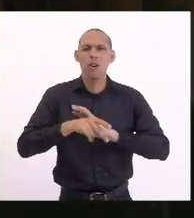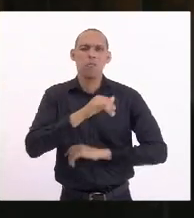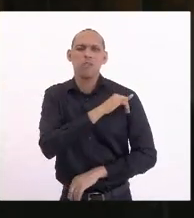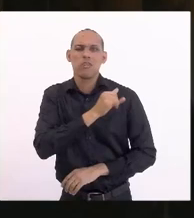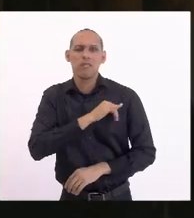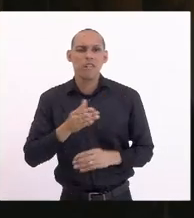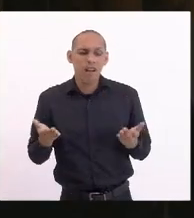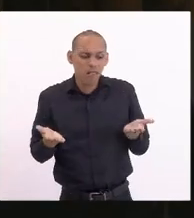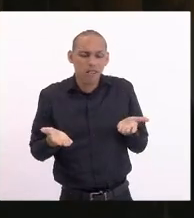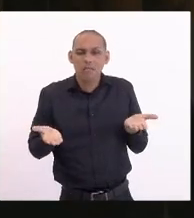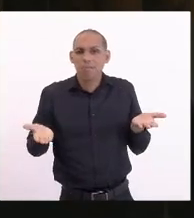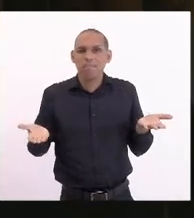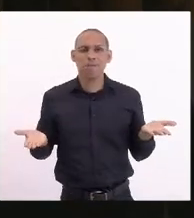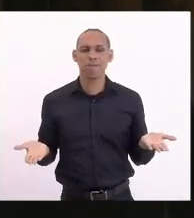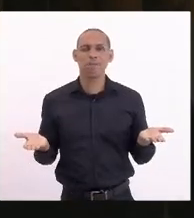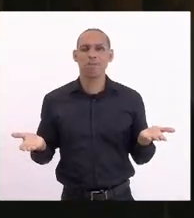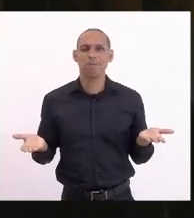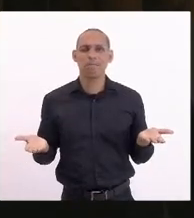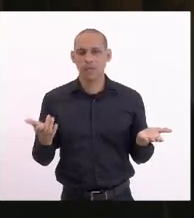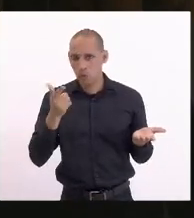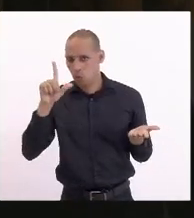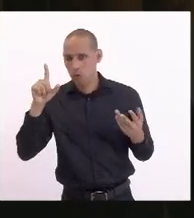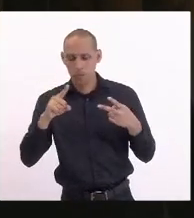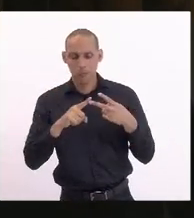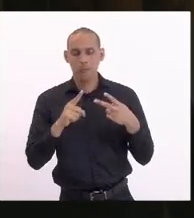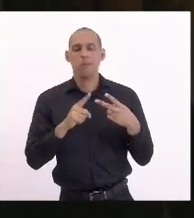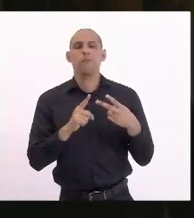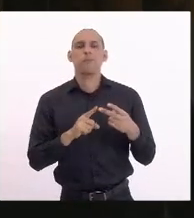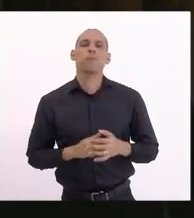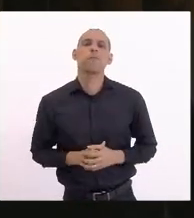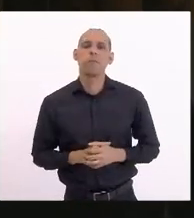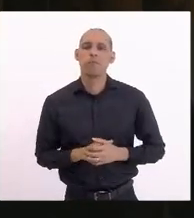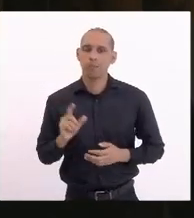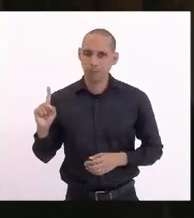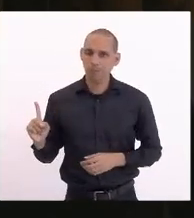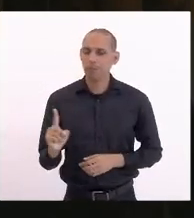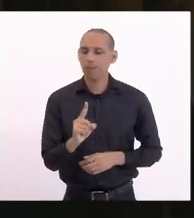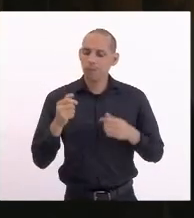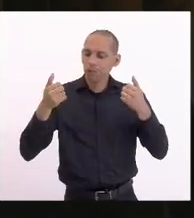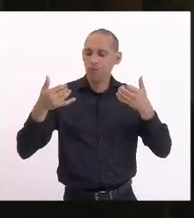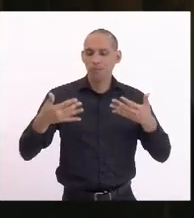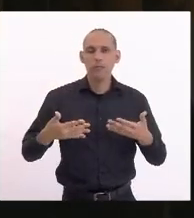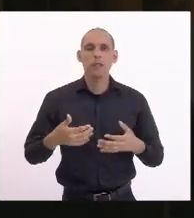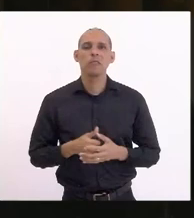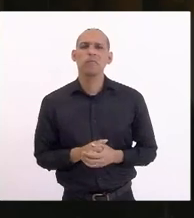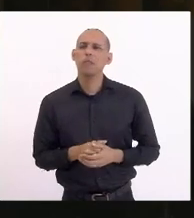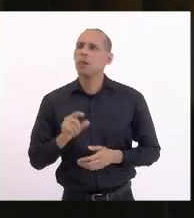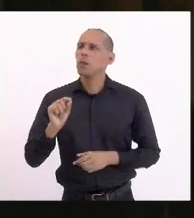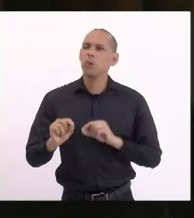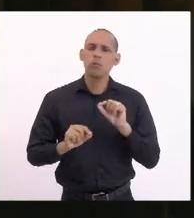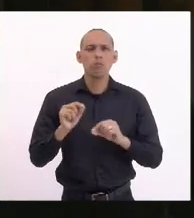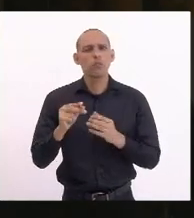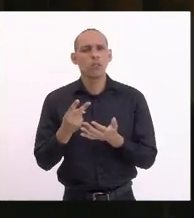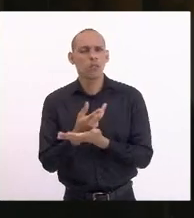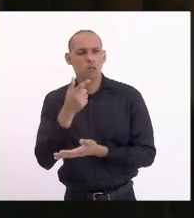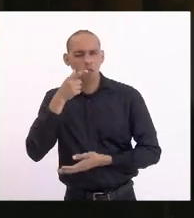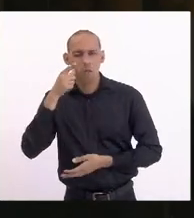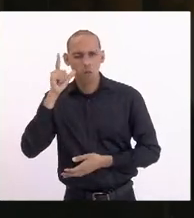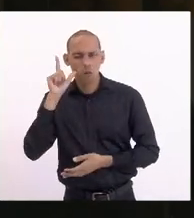Janeiro. Outro assunto que me traz aqui à tribuna foi um episódio que aconteceu